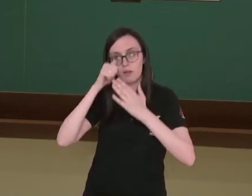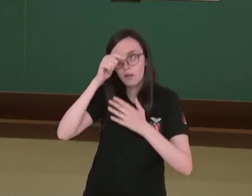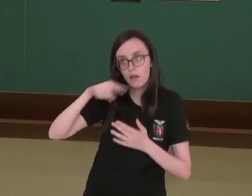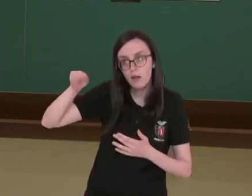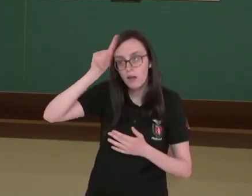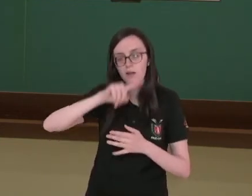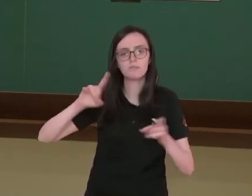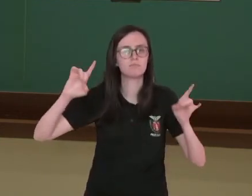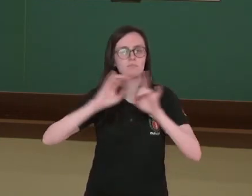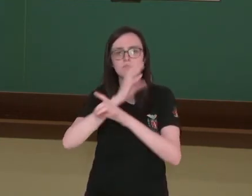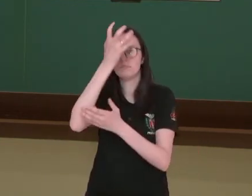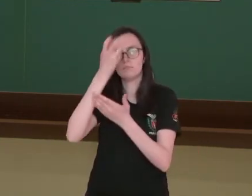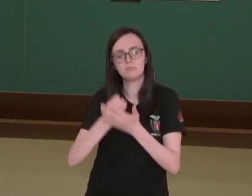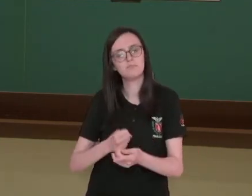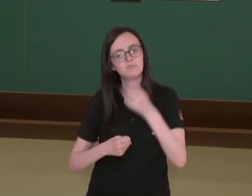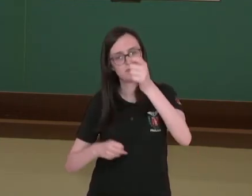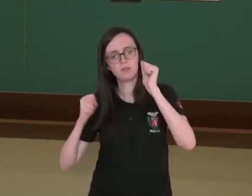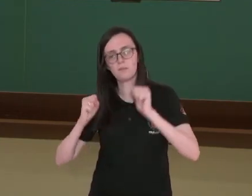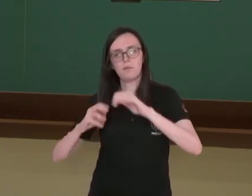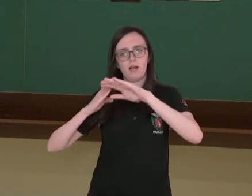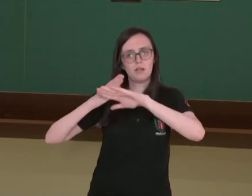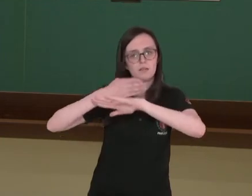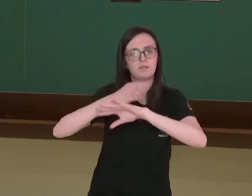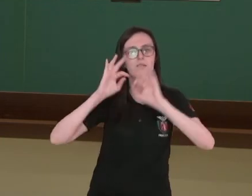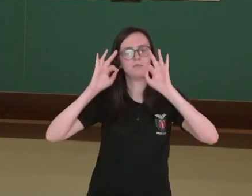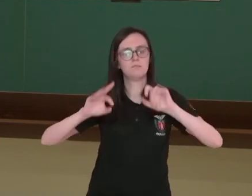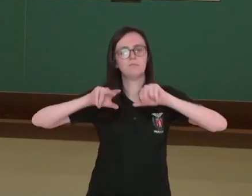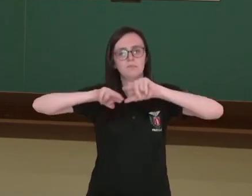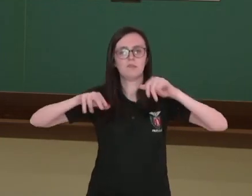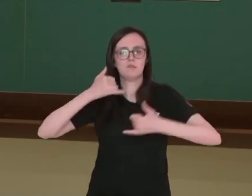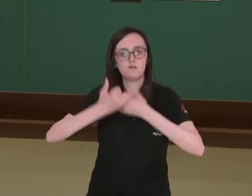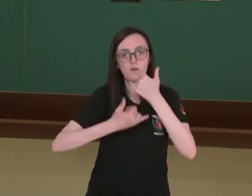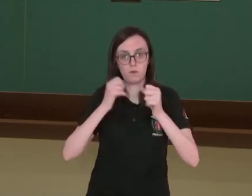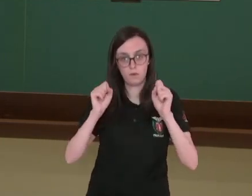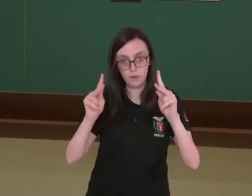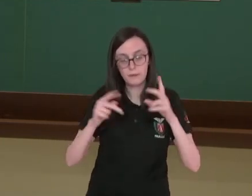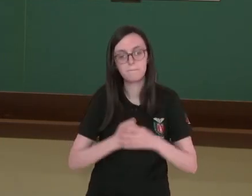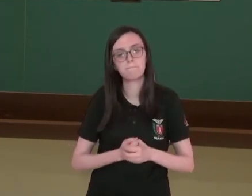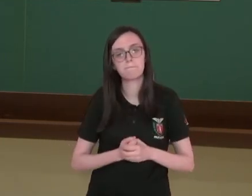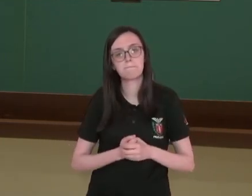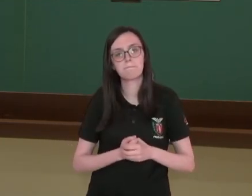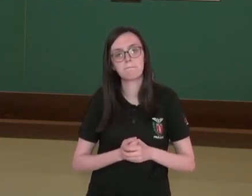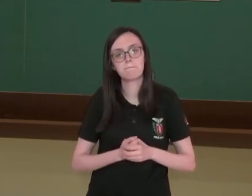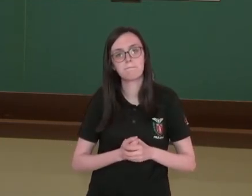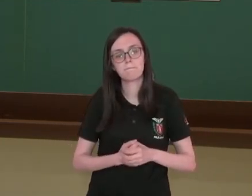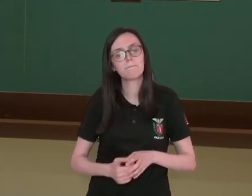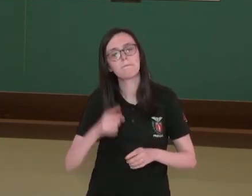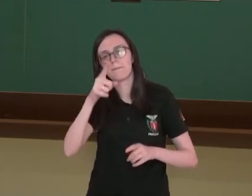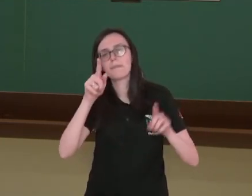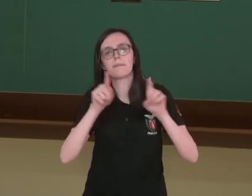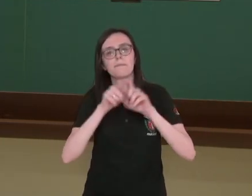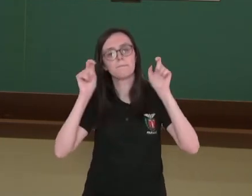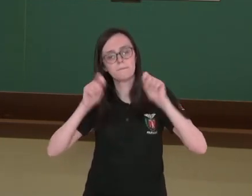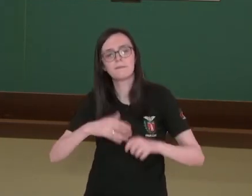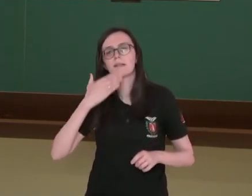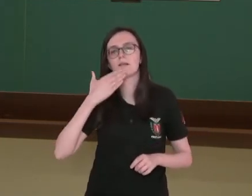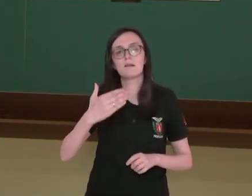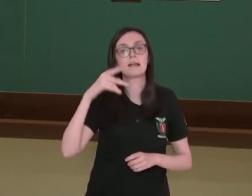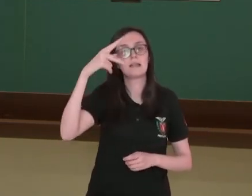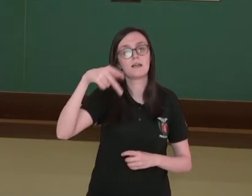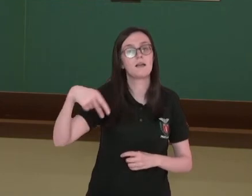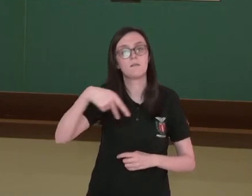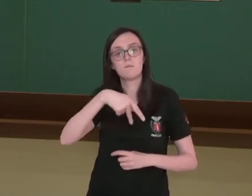tudo cadastrado lá para você ter acesso a vários jogos, tá? E você também pode pedir lá para o seu